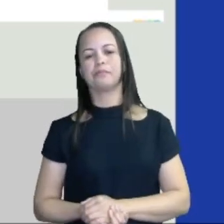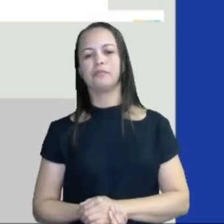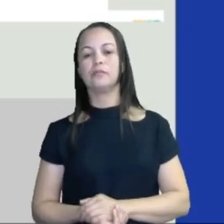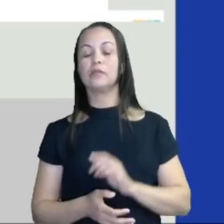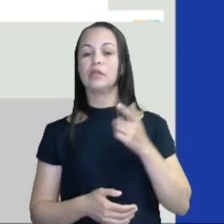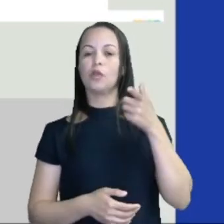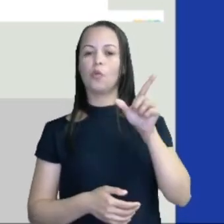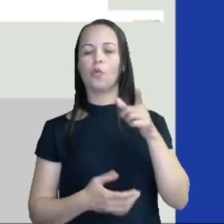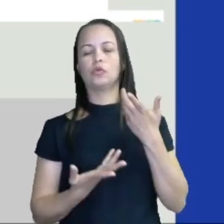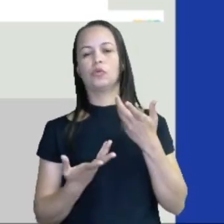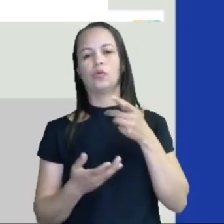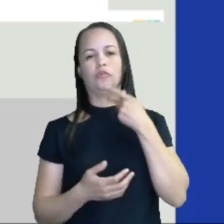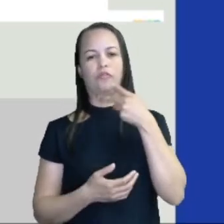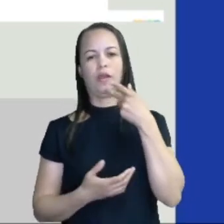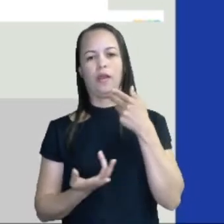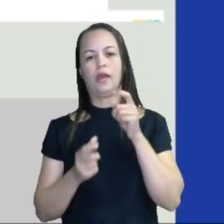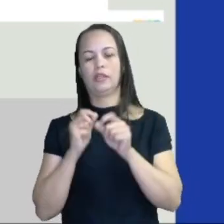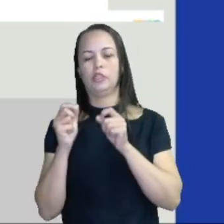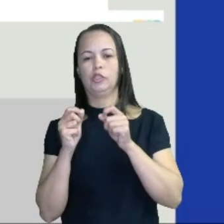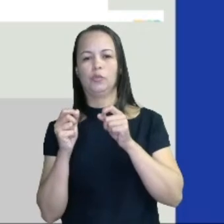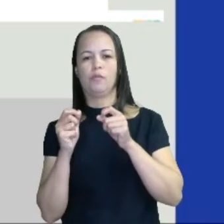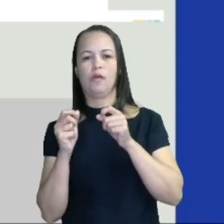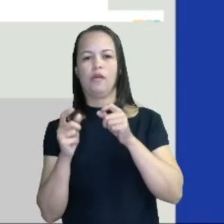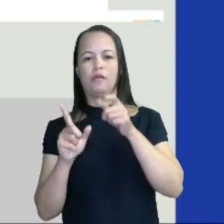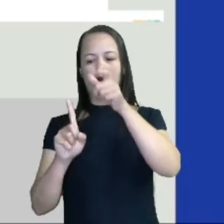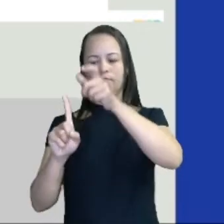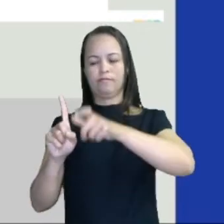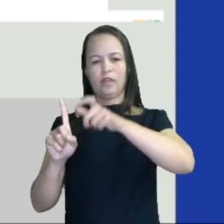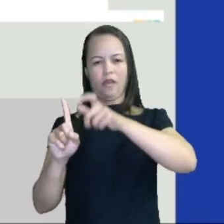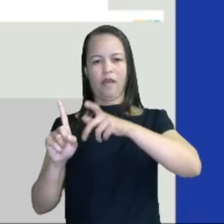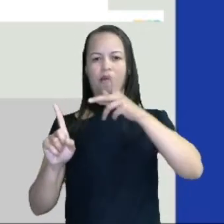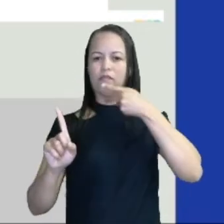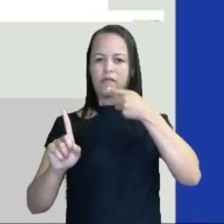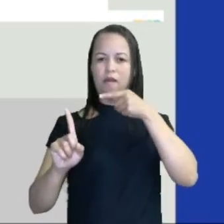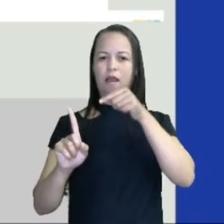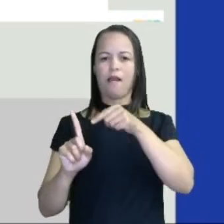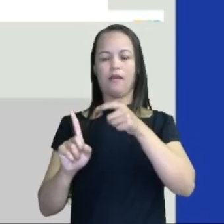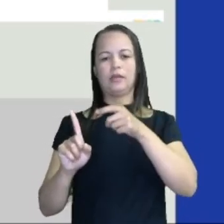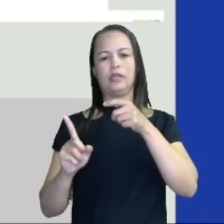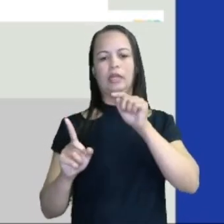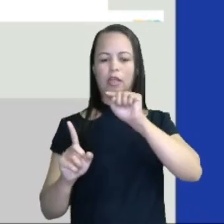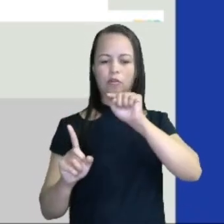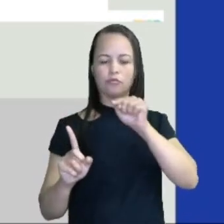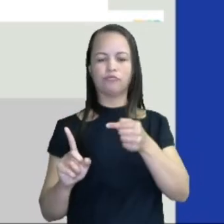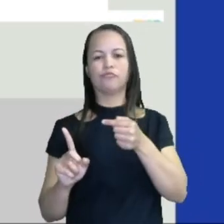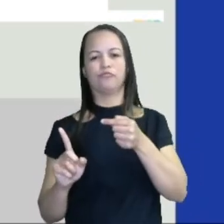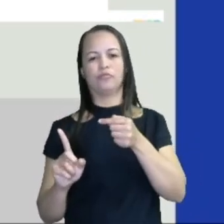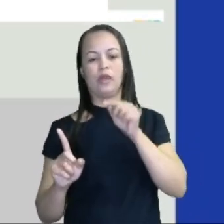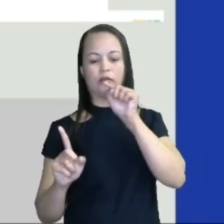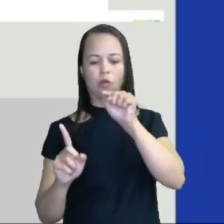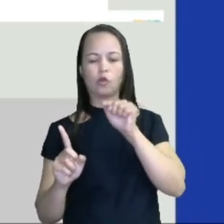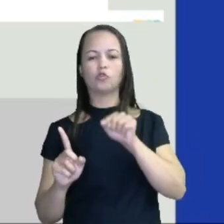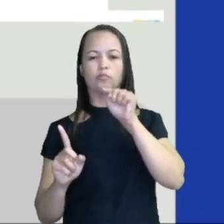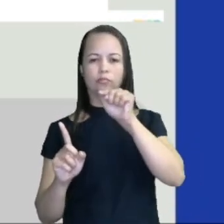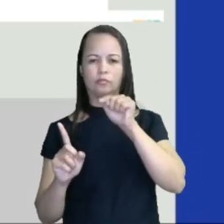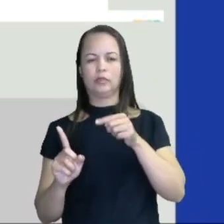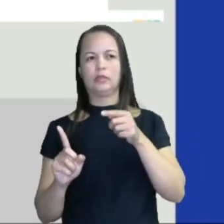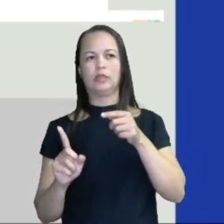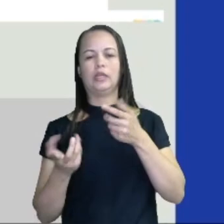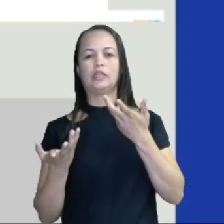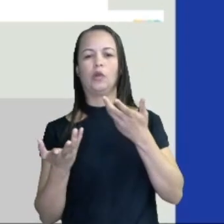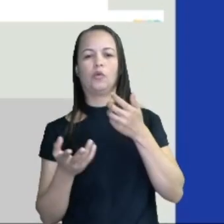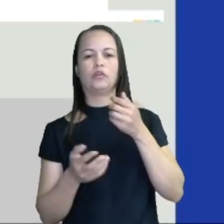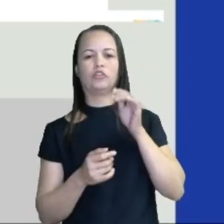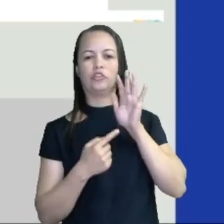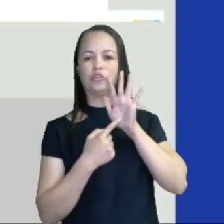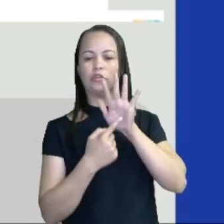eu apresentar uma fala de um personagem, né? Como a gente vê na frase, Luísa